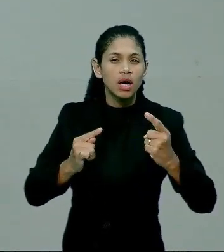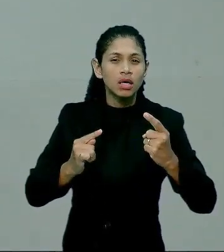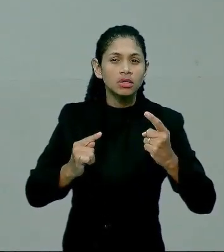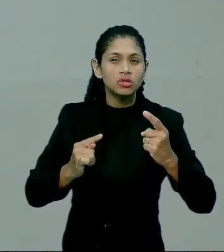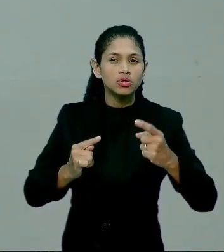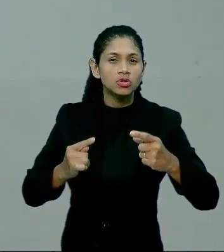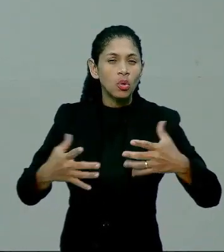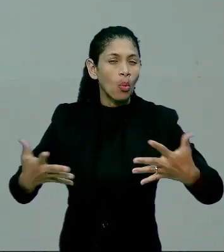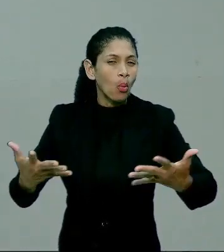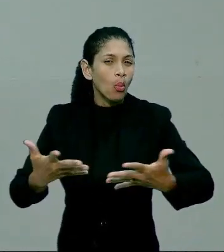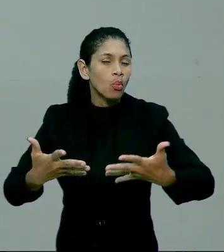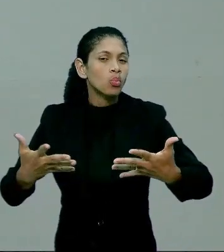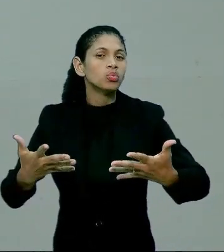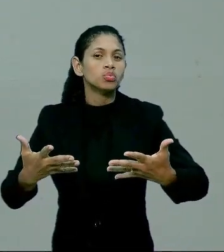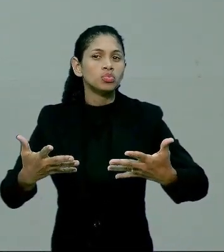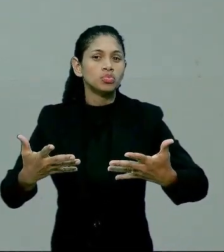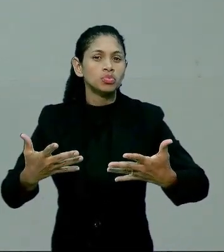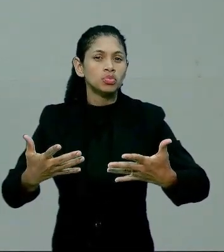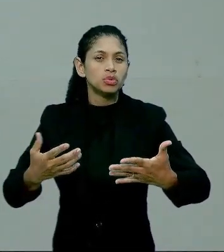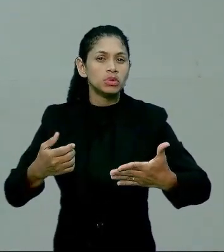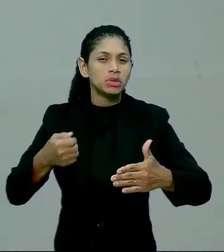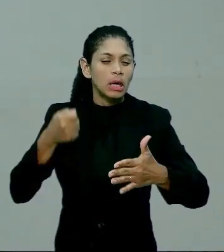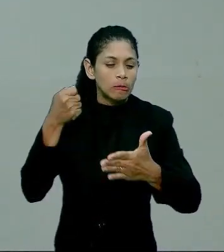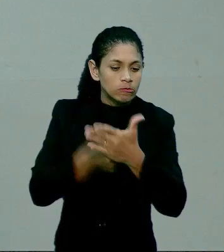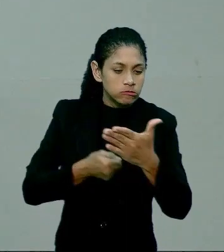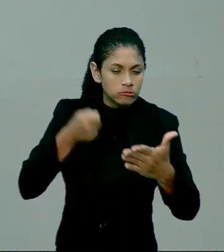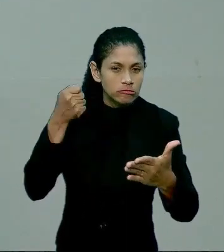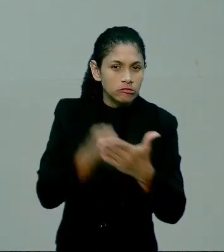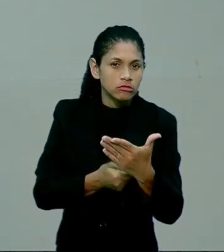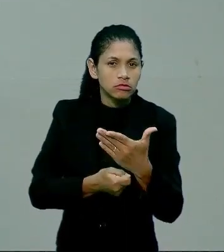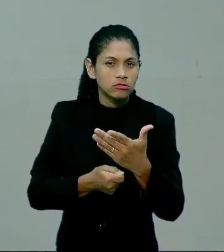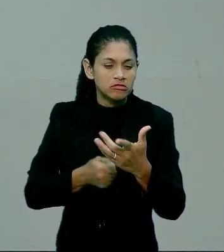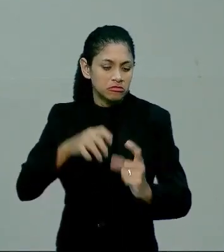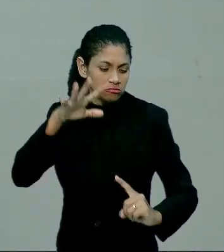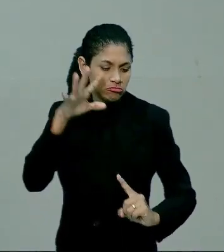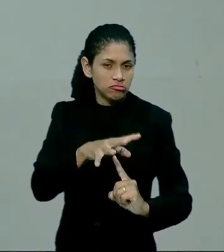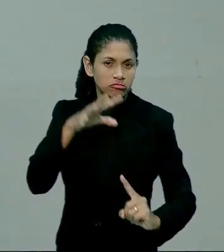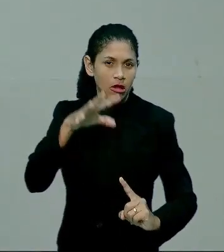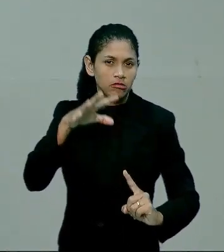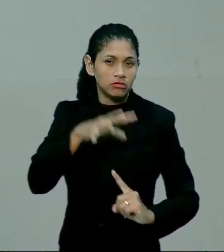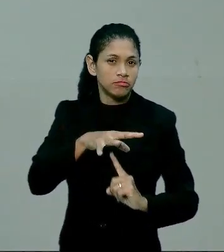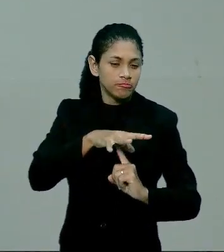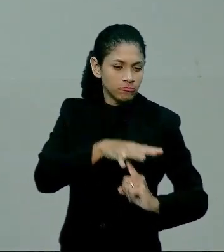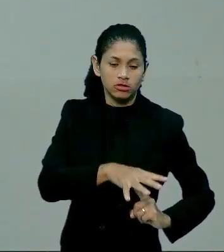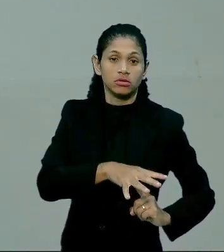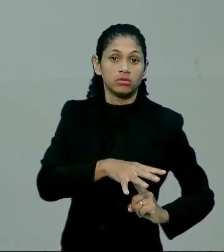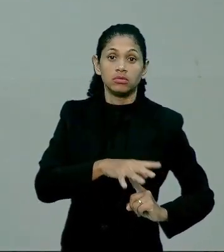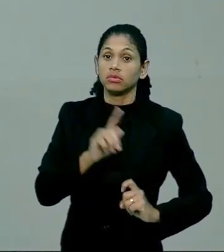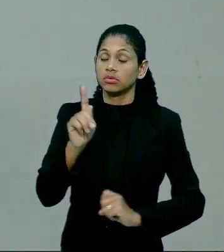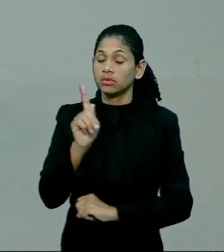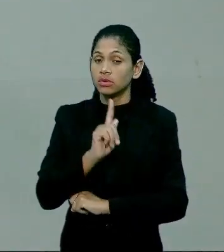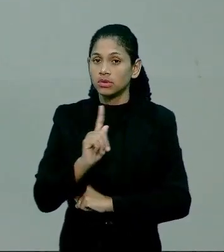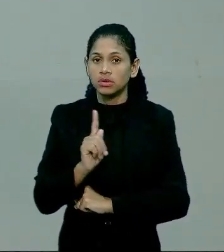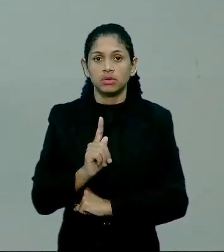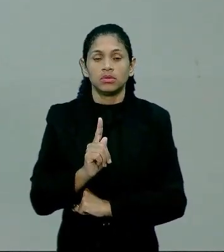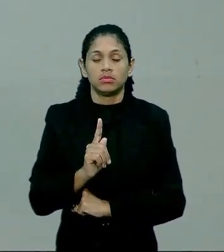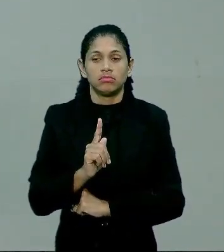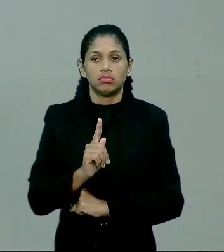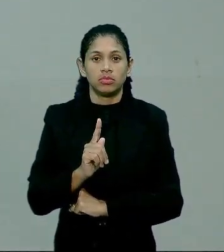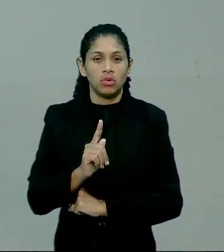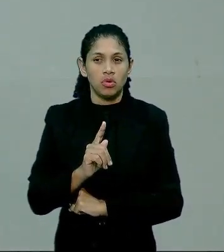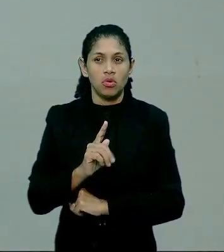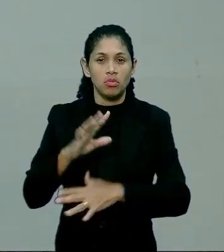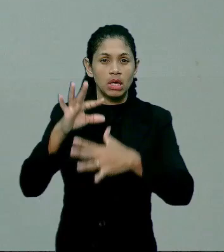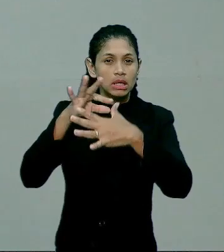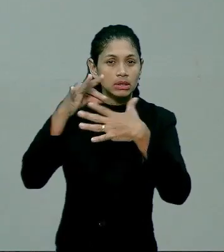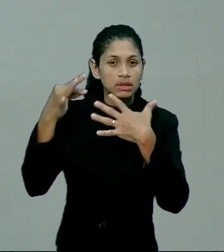seja condicionado a uma pressão externa desenvolvida pelo o ambiente, tanto a mídia quanto a